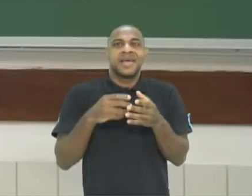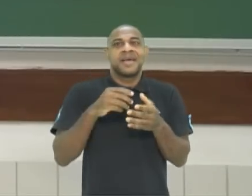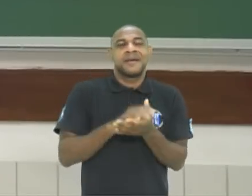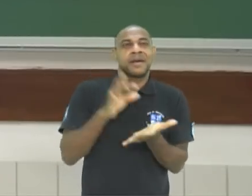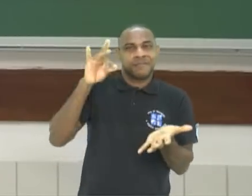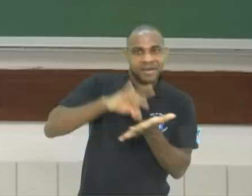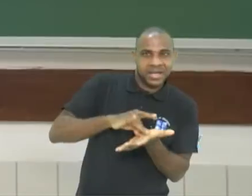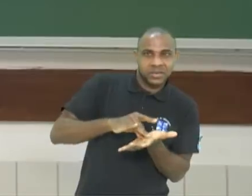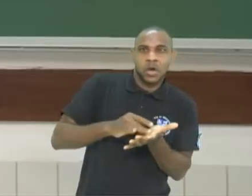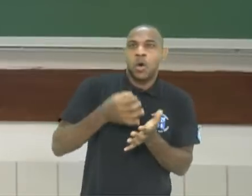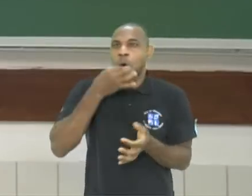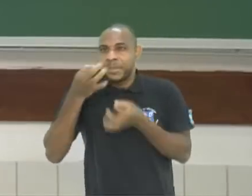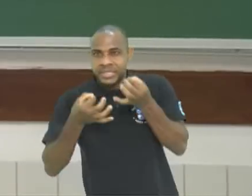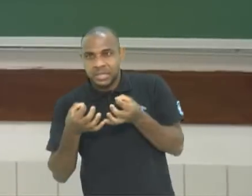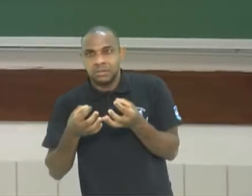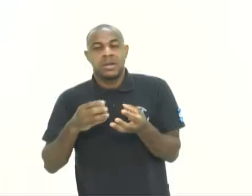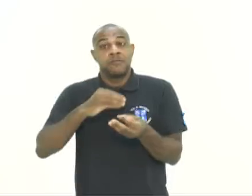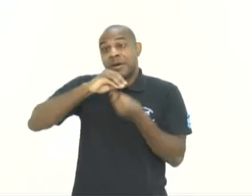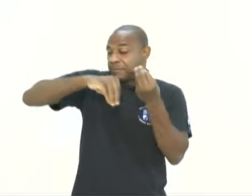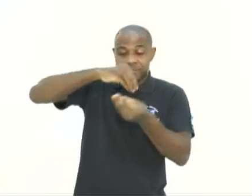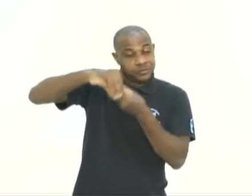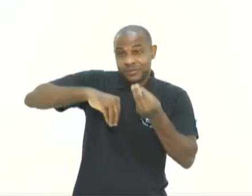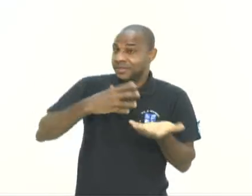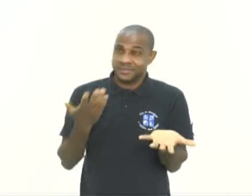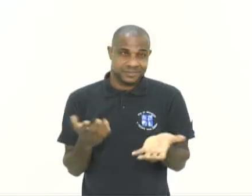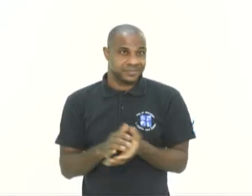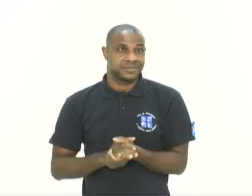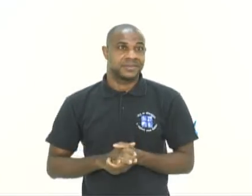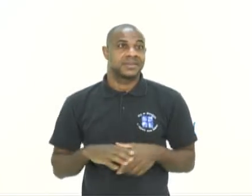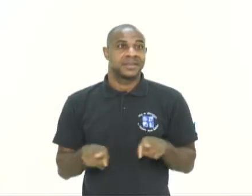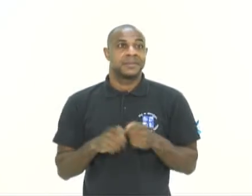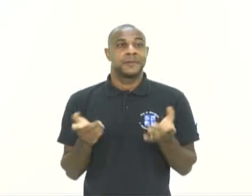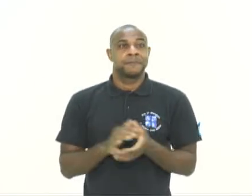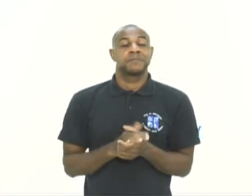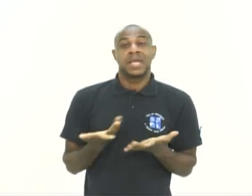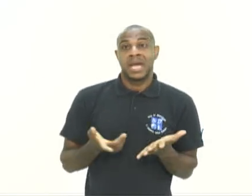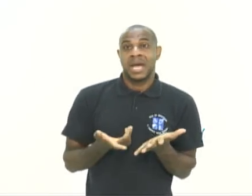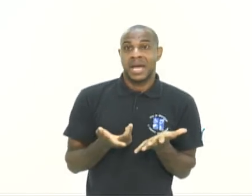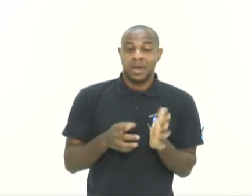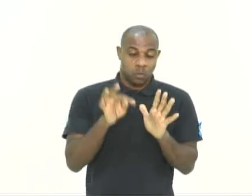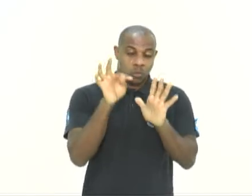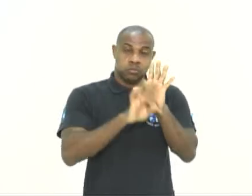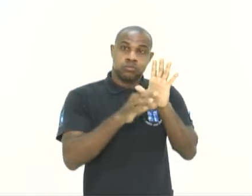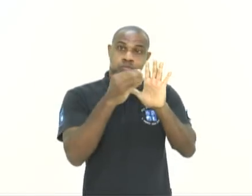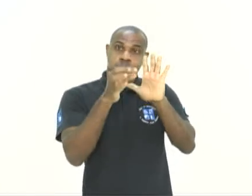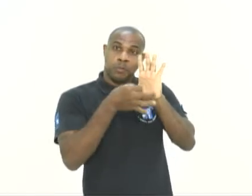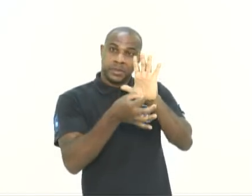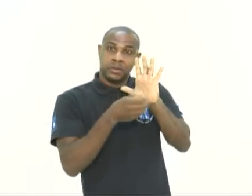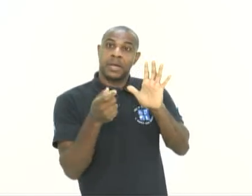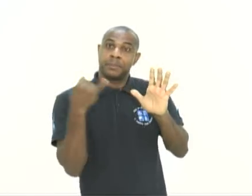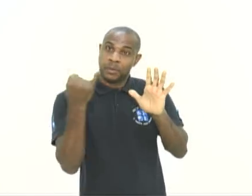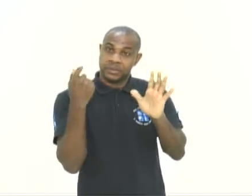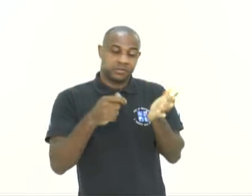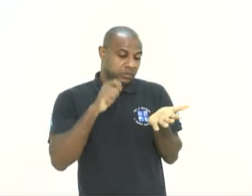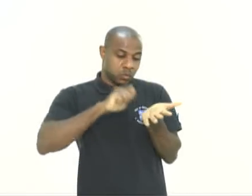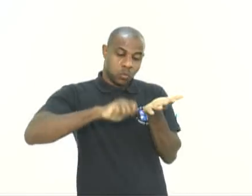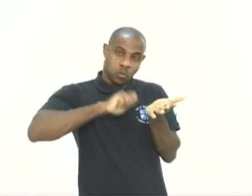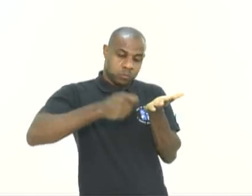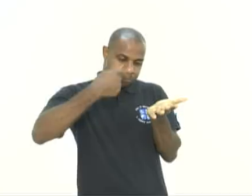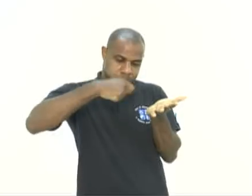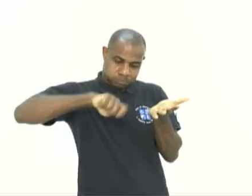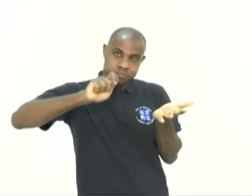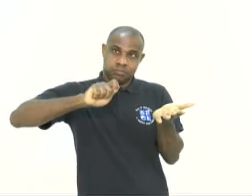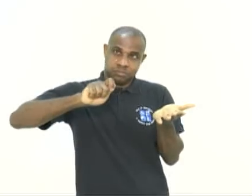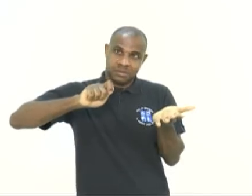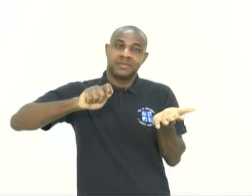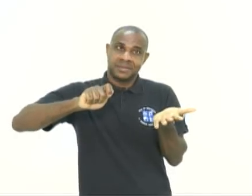opiniões. Não, ele vai se misturando. Em um artigo de opinião é importante que o autor assine, como foi assinado e comentado. Para o